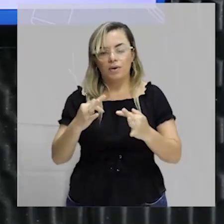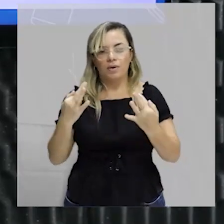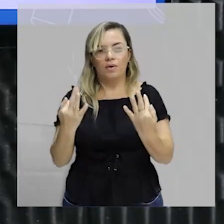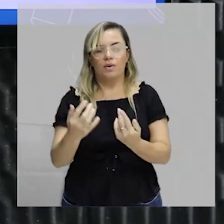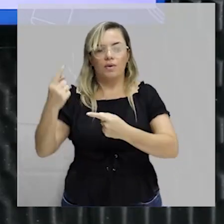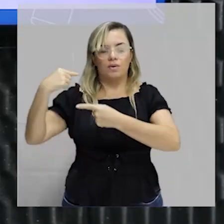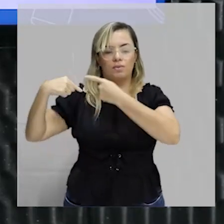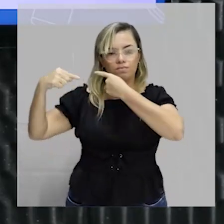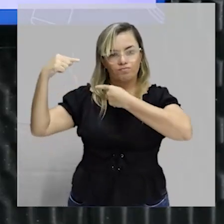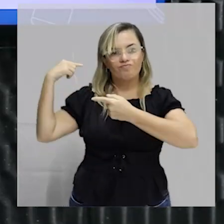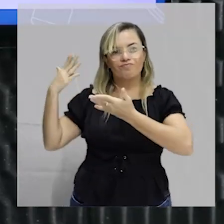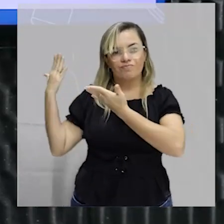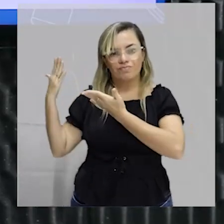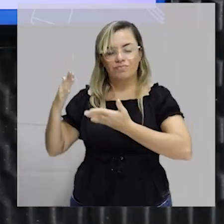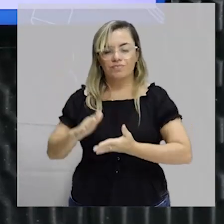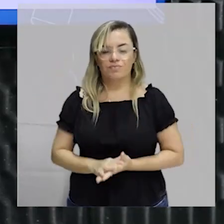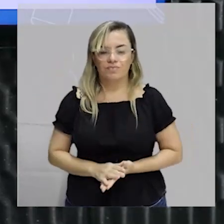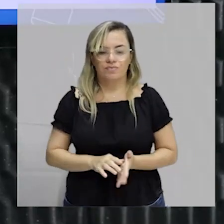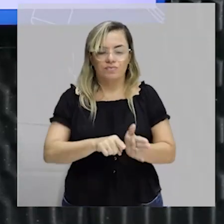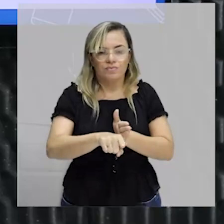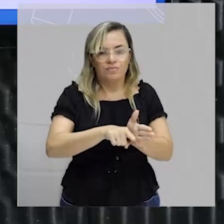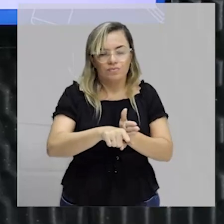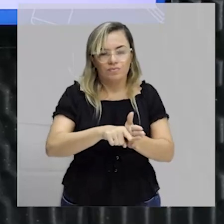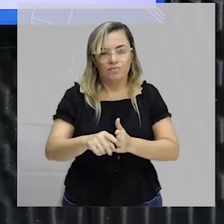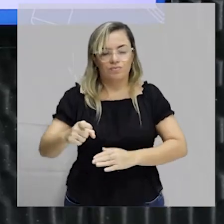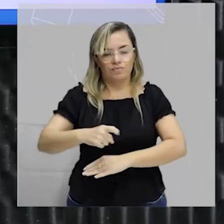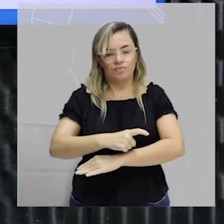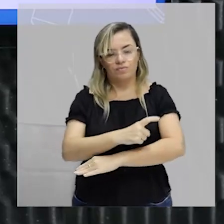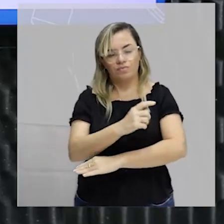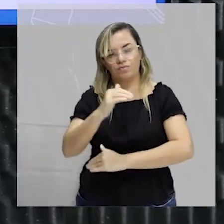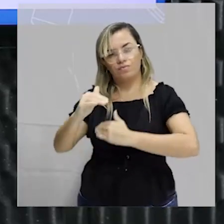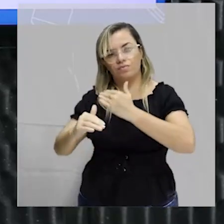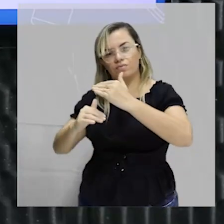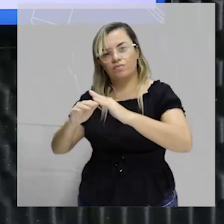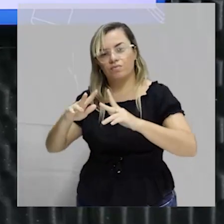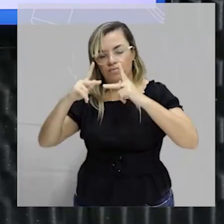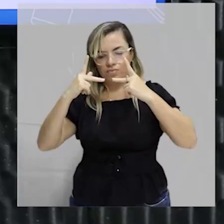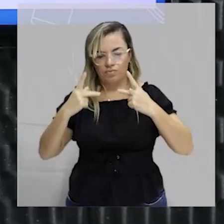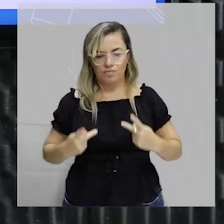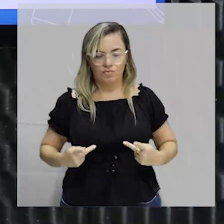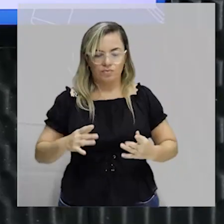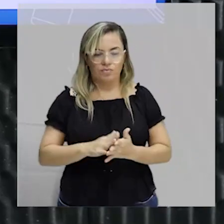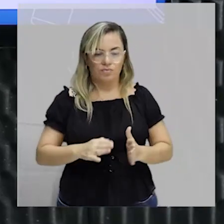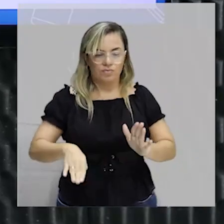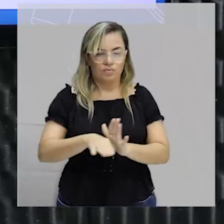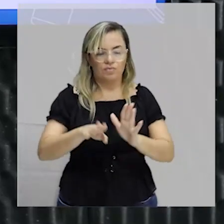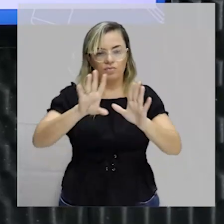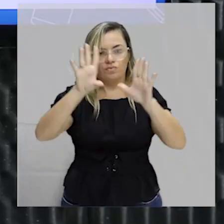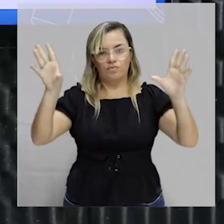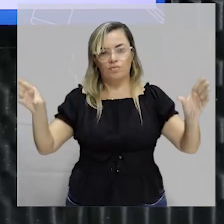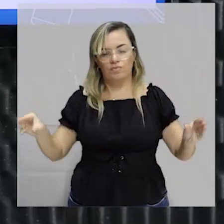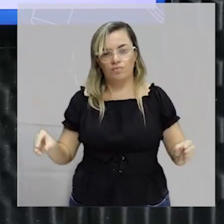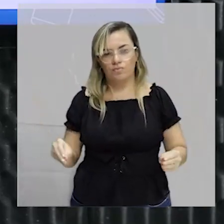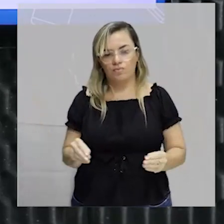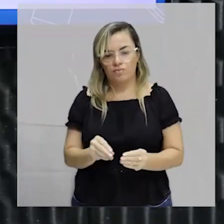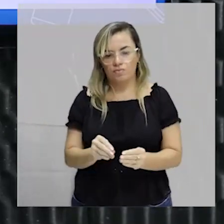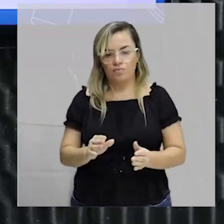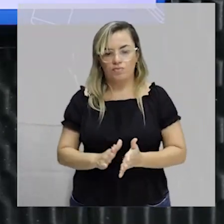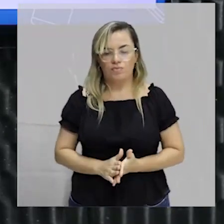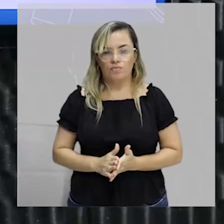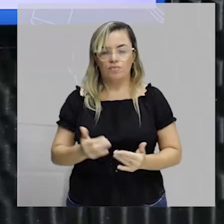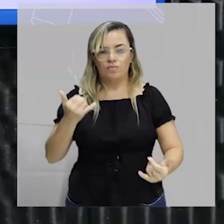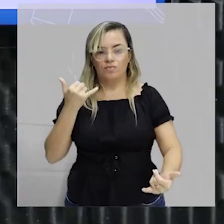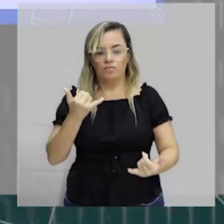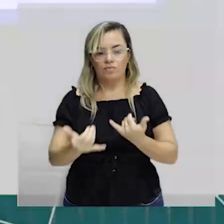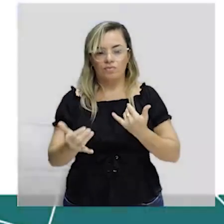levando em consideração a evolução do ser humano, chegou à conclusão que o ser humano ele tem o maior parentesco, tá, pessoal, com